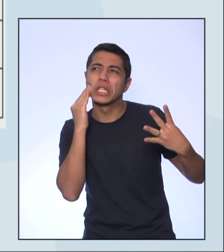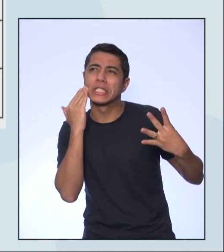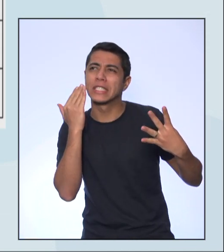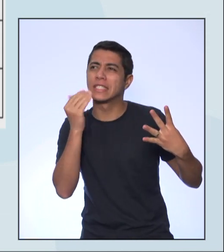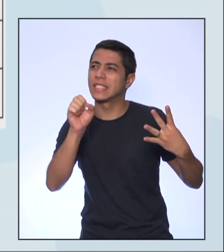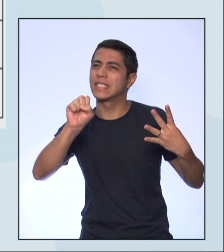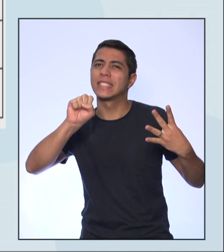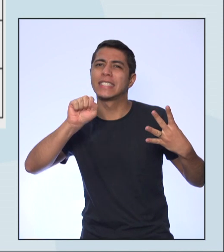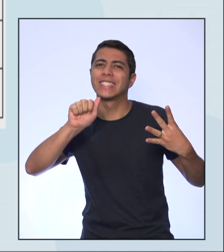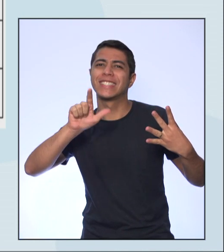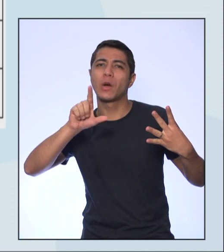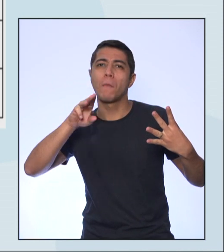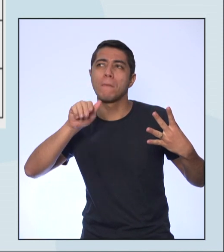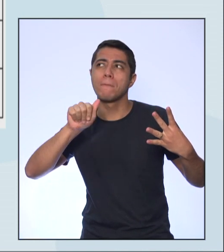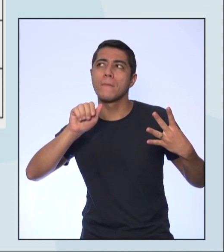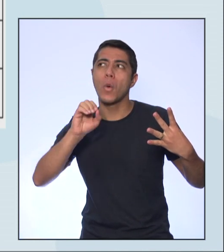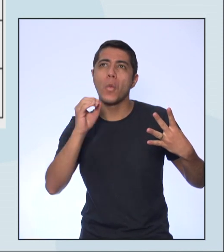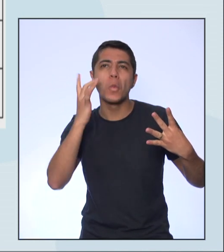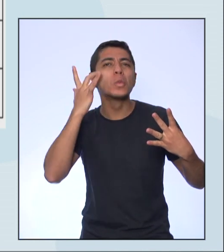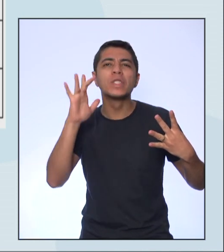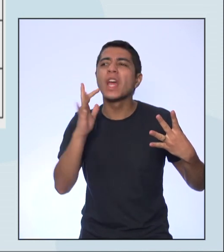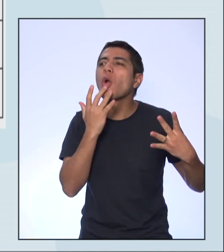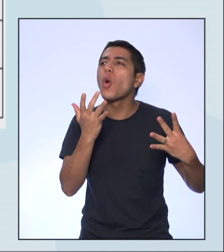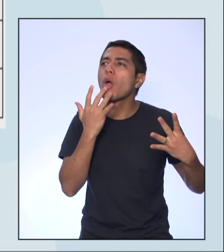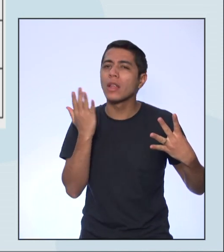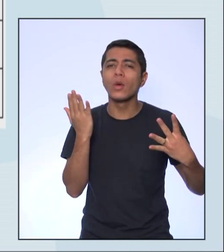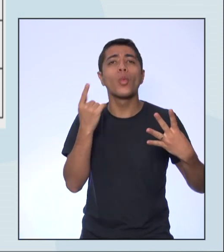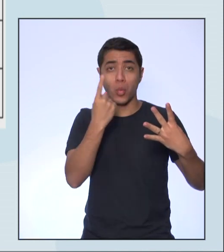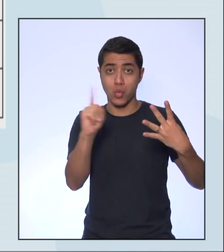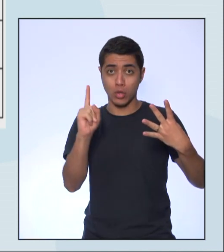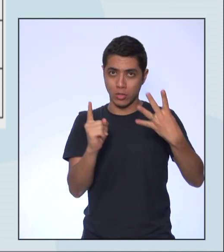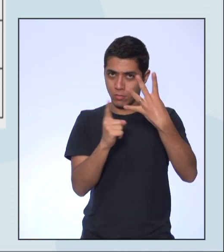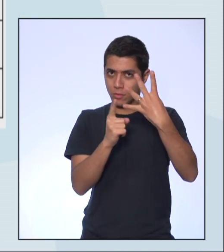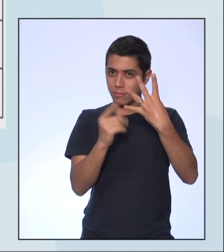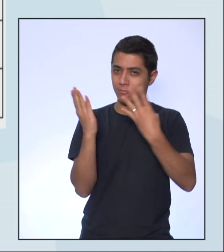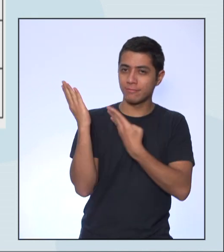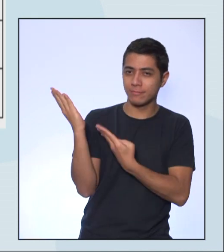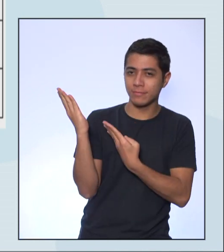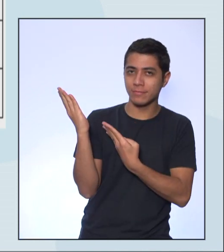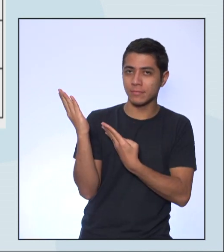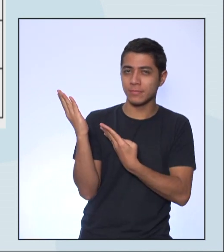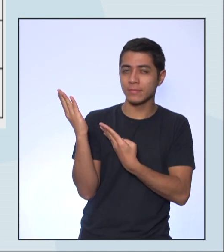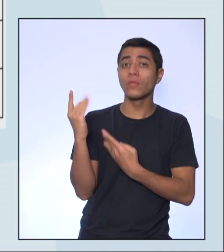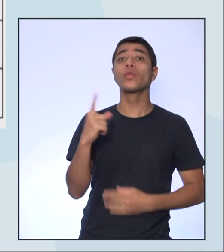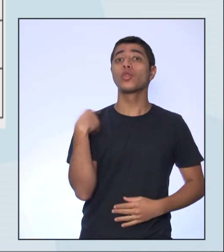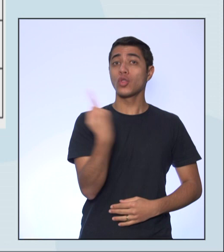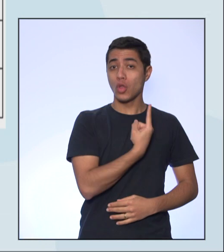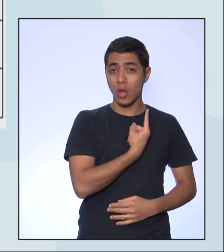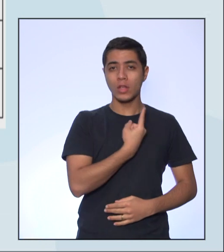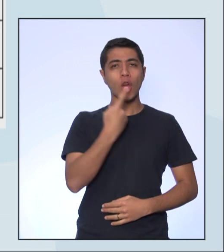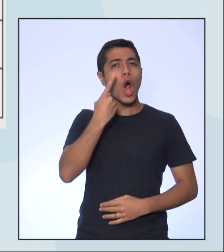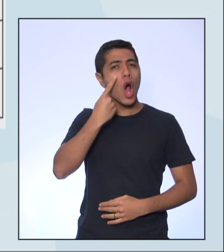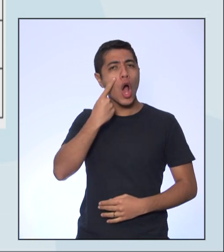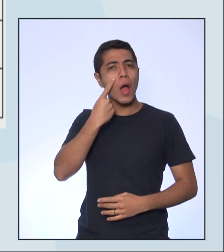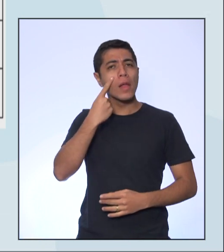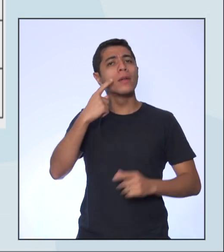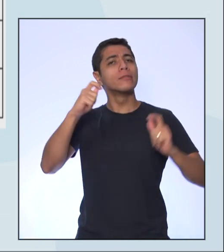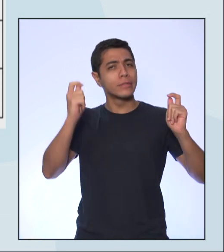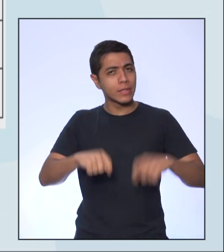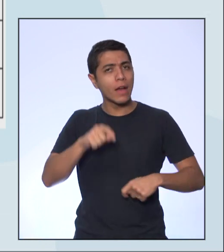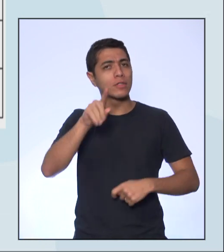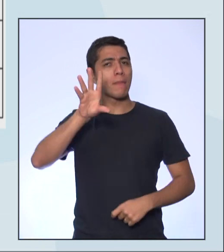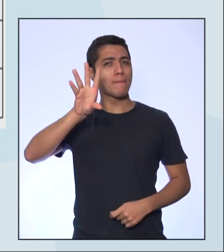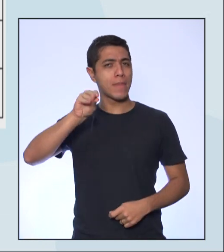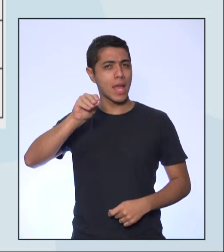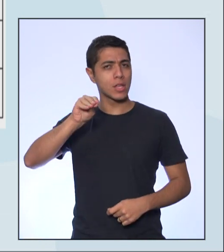é um quarto quadrante aí por último né então se nós identificaram se nós olharmos vocês conseguirem tirar um print